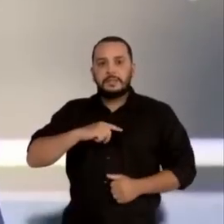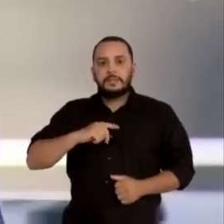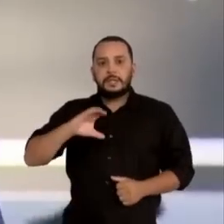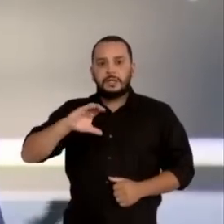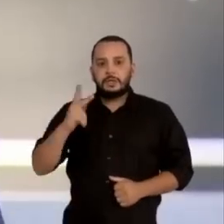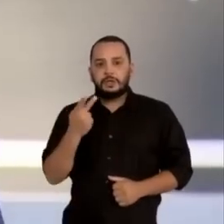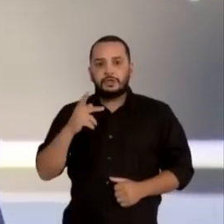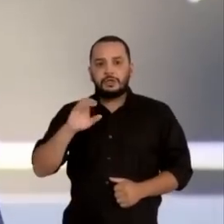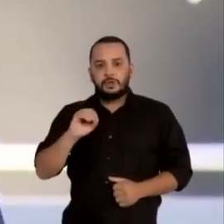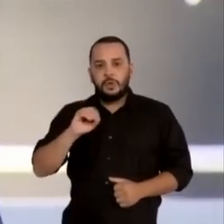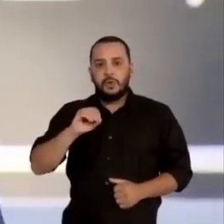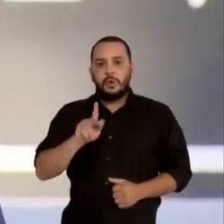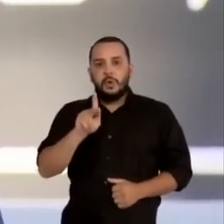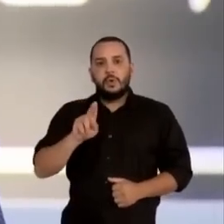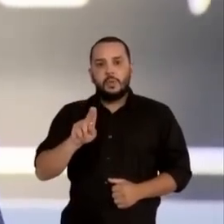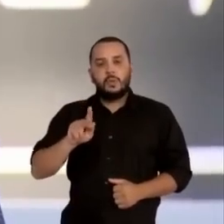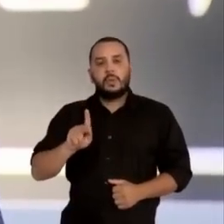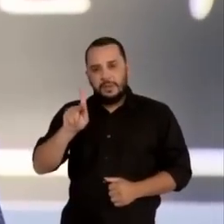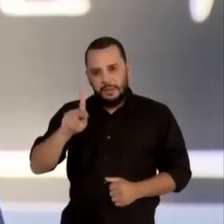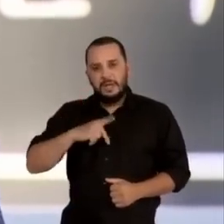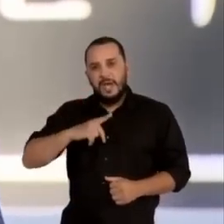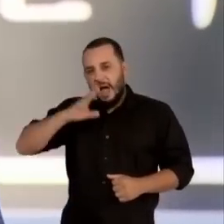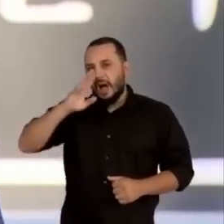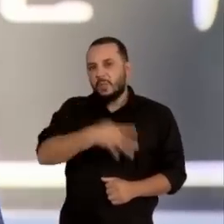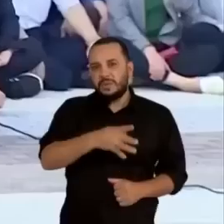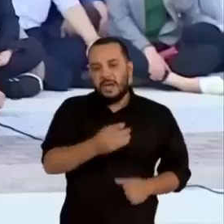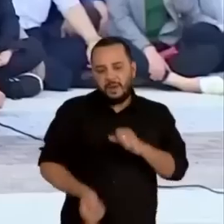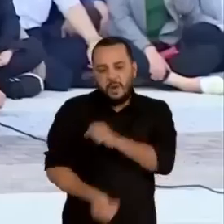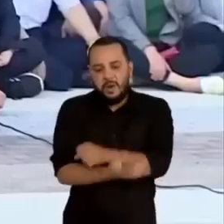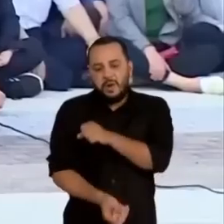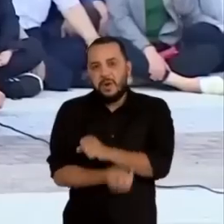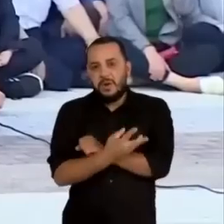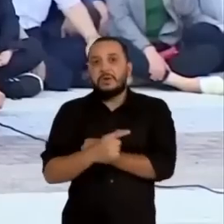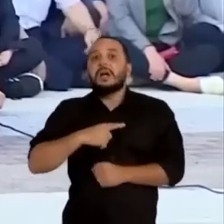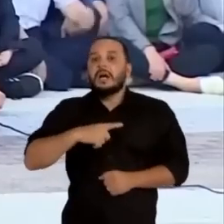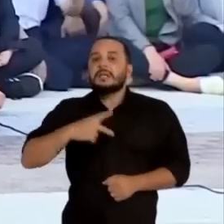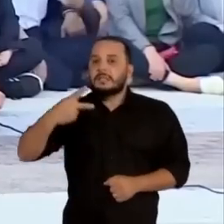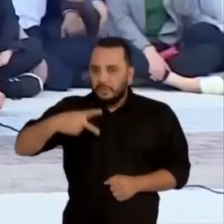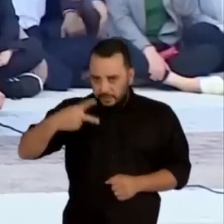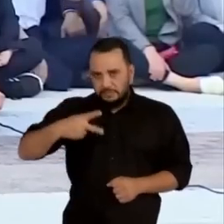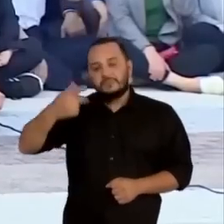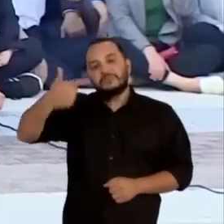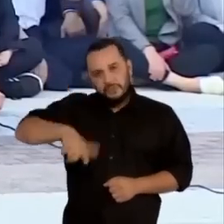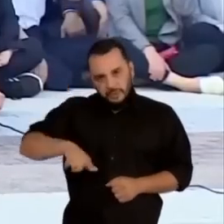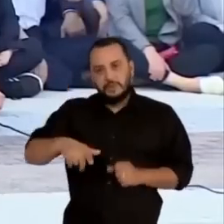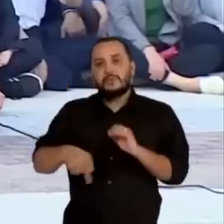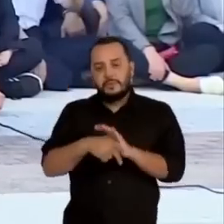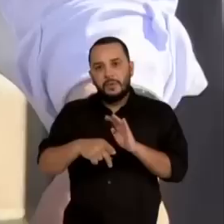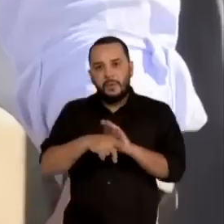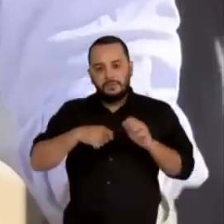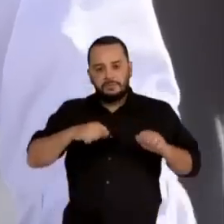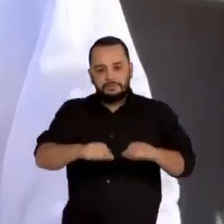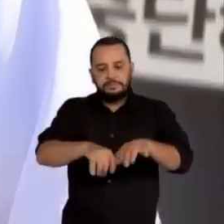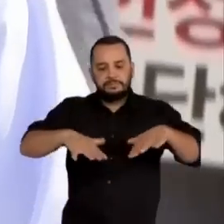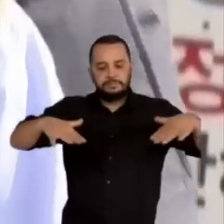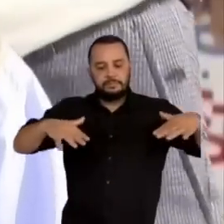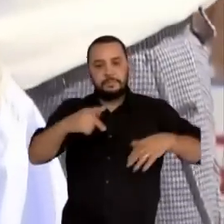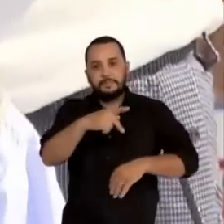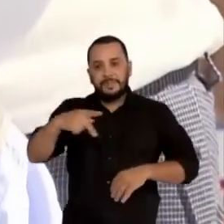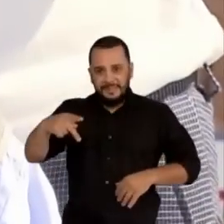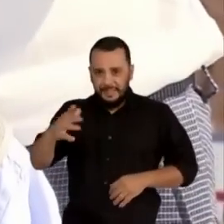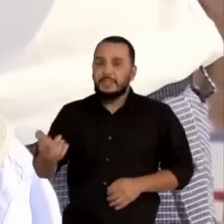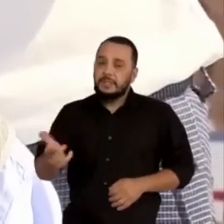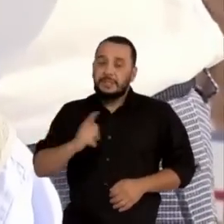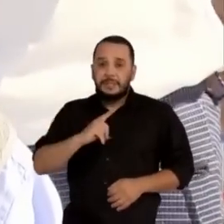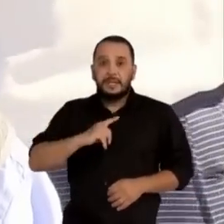Kuk, acusado de corrupção. Essa foi a segunda vez que o ato aconteceu em frente ao Palácio Presidencial. Na semana passada,